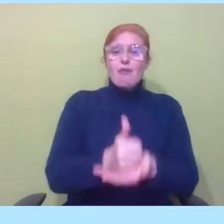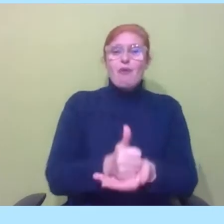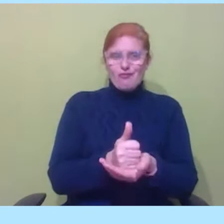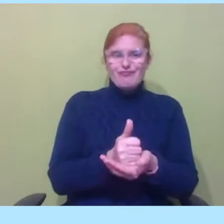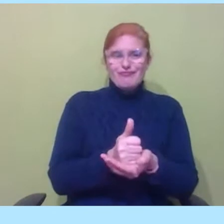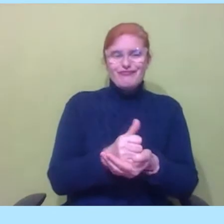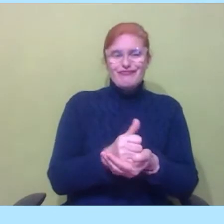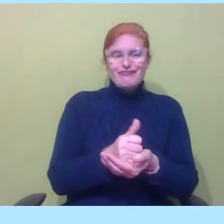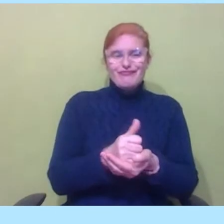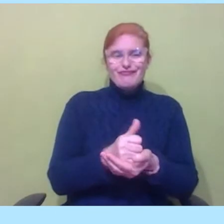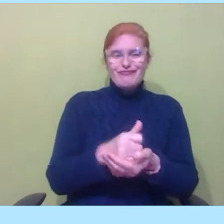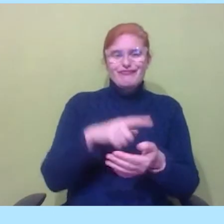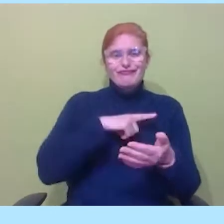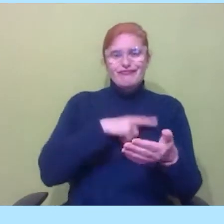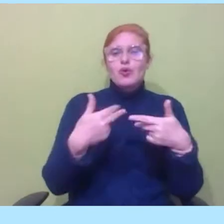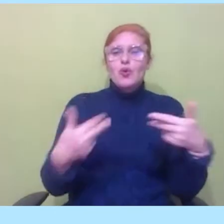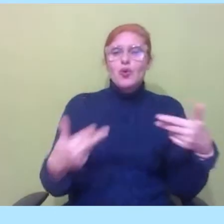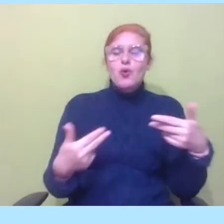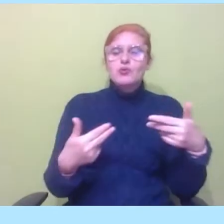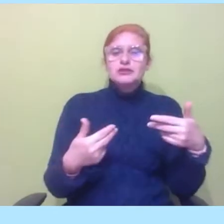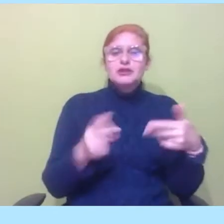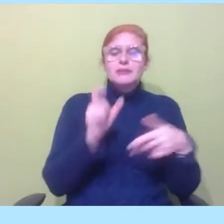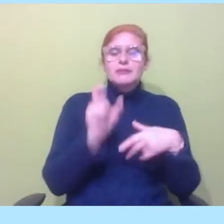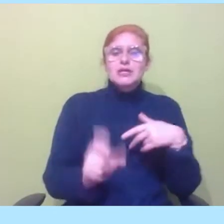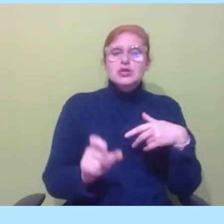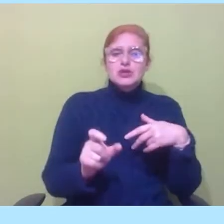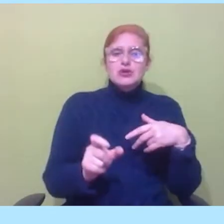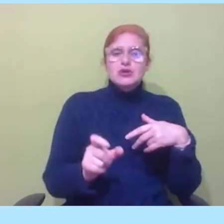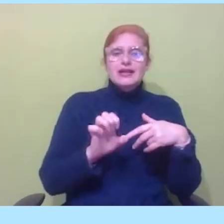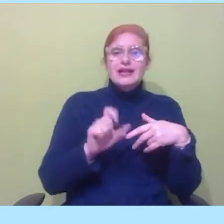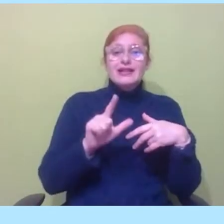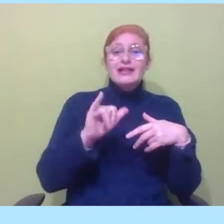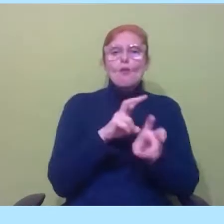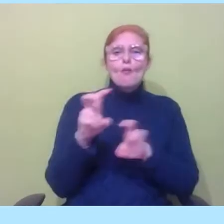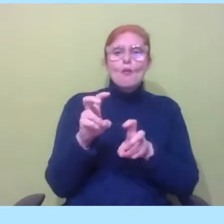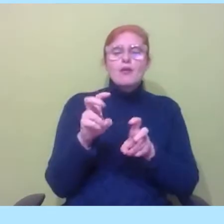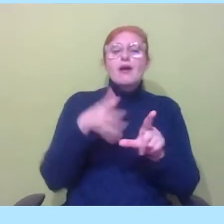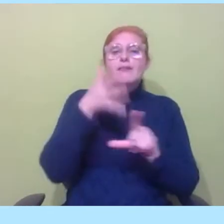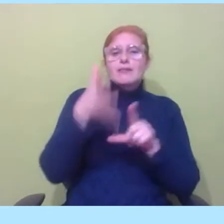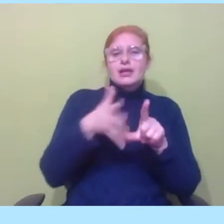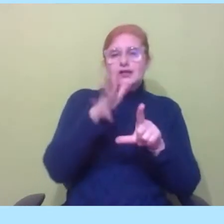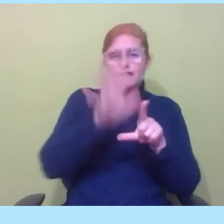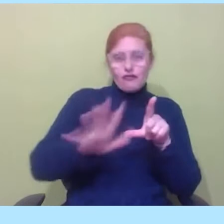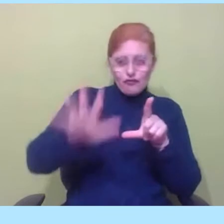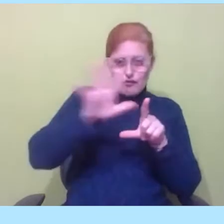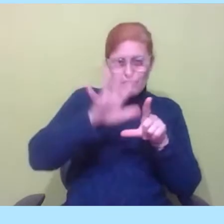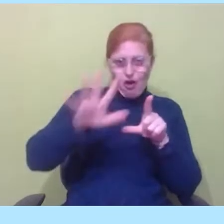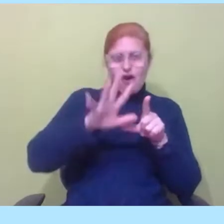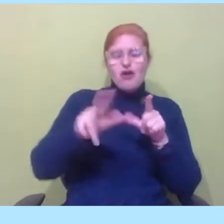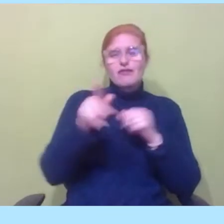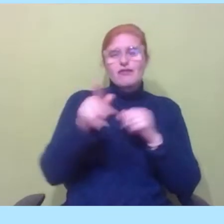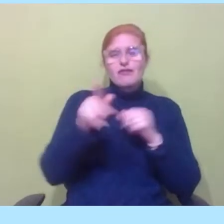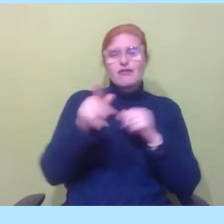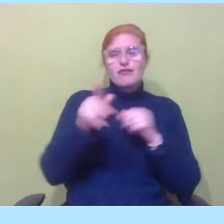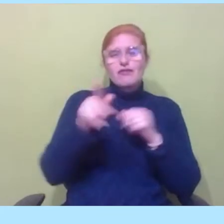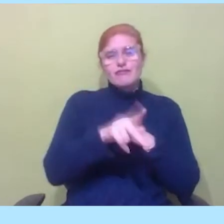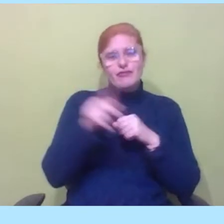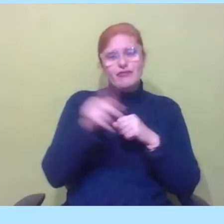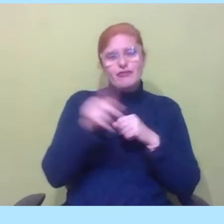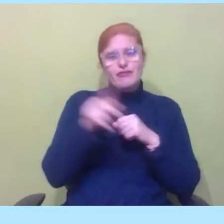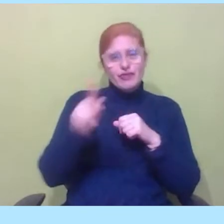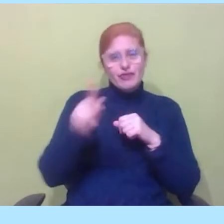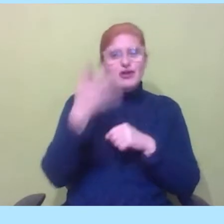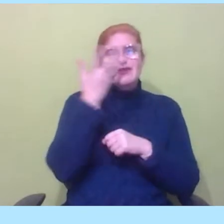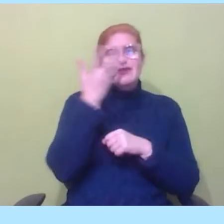está perguntando sobre as plataformas. Como professora de criança e adolescente, me preocupa o uso da tecnologia